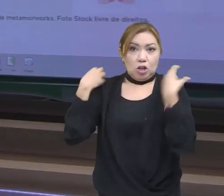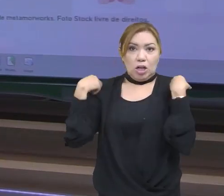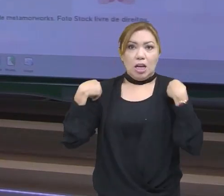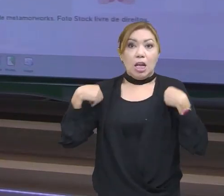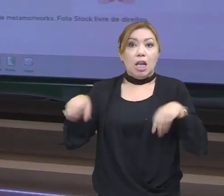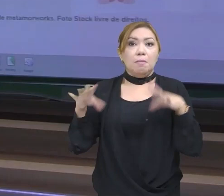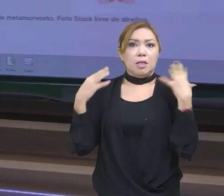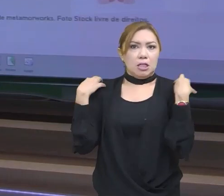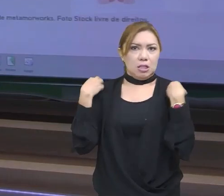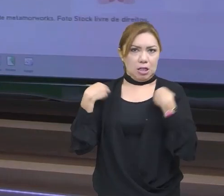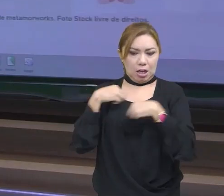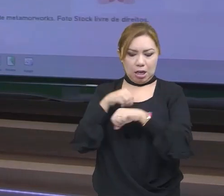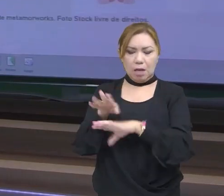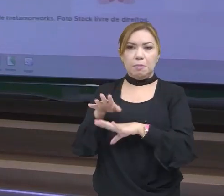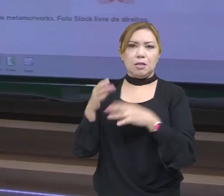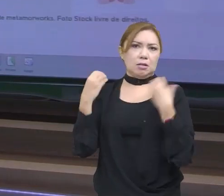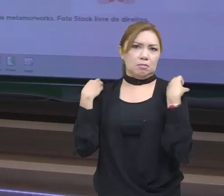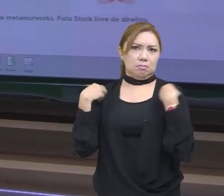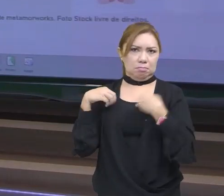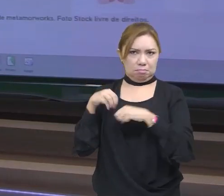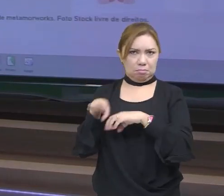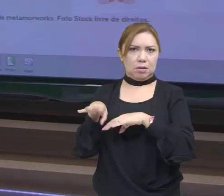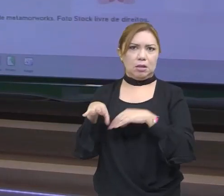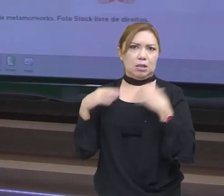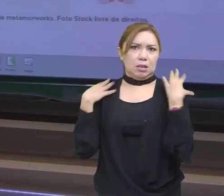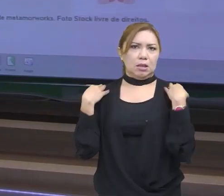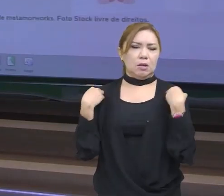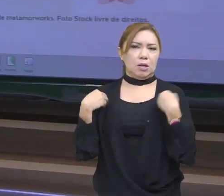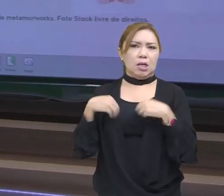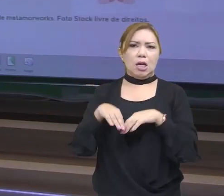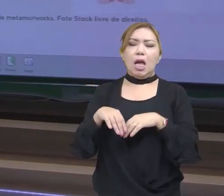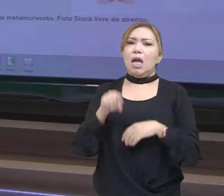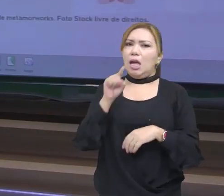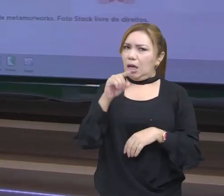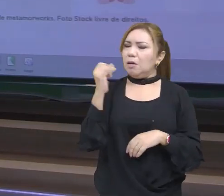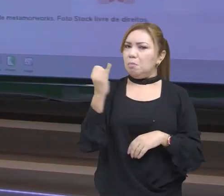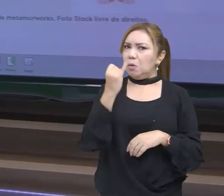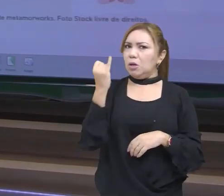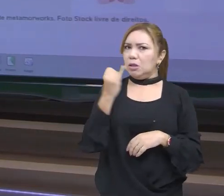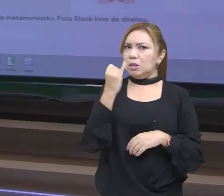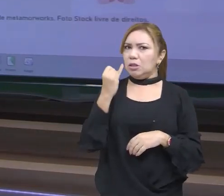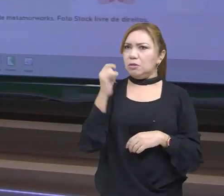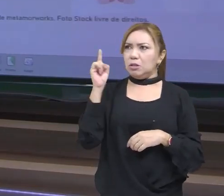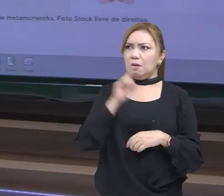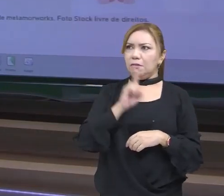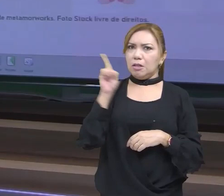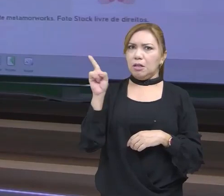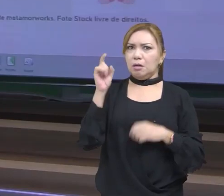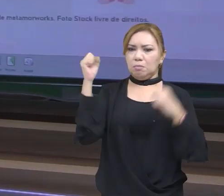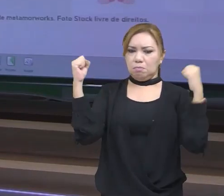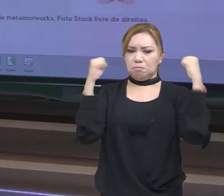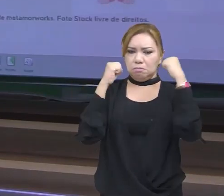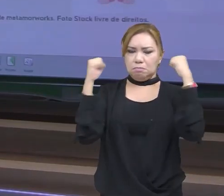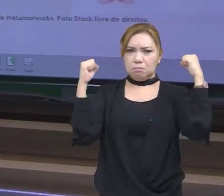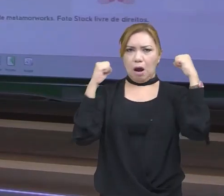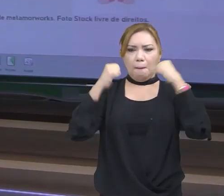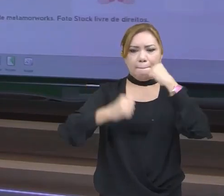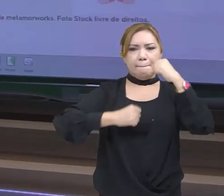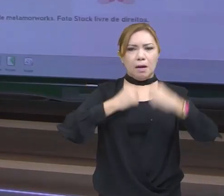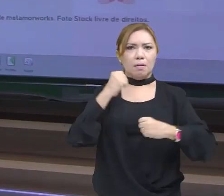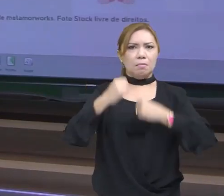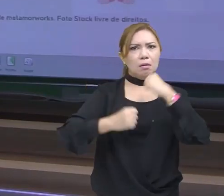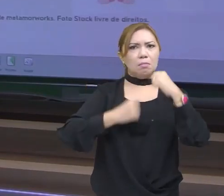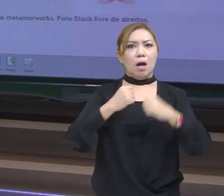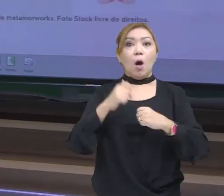que é necessário você fazer atividade física, porque o seu corpo precisa expelir